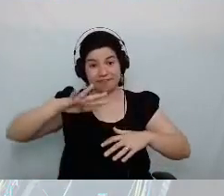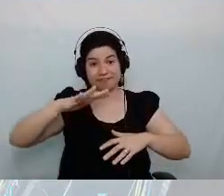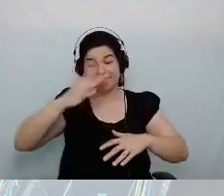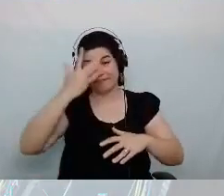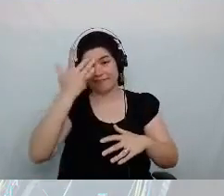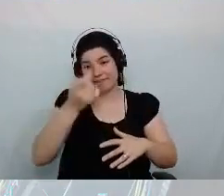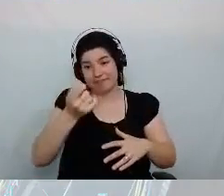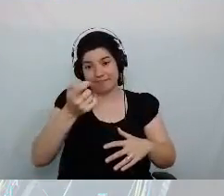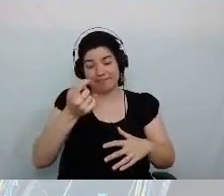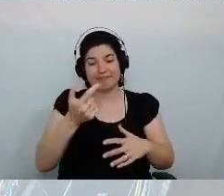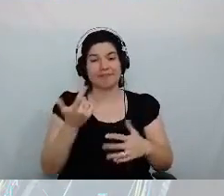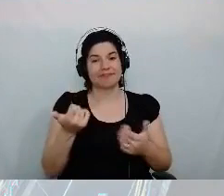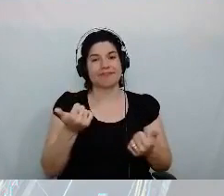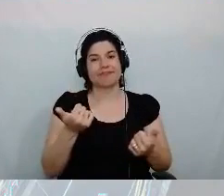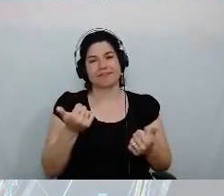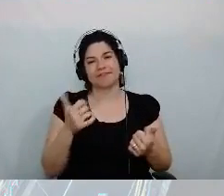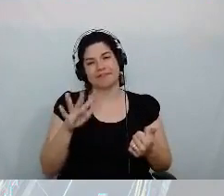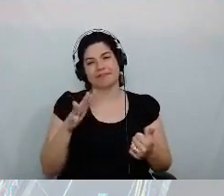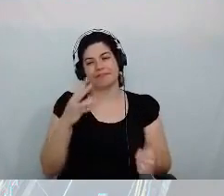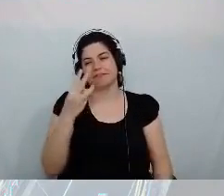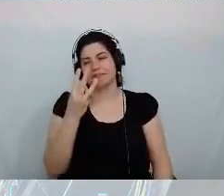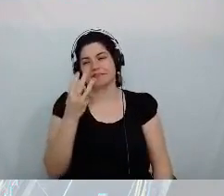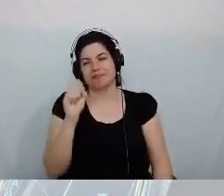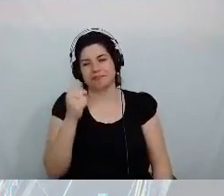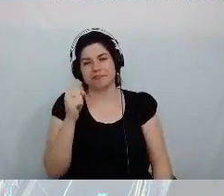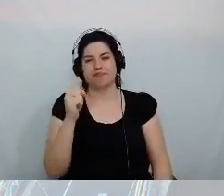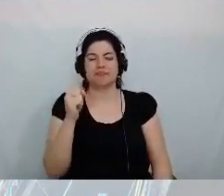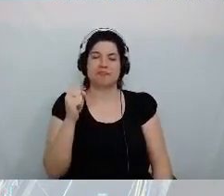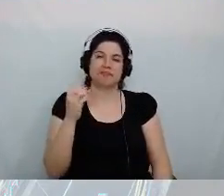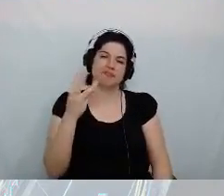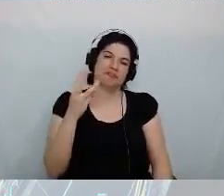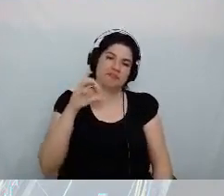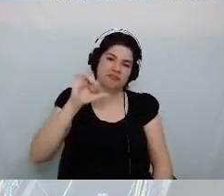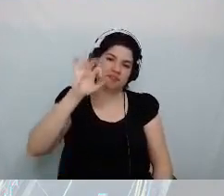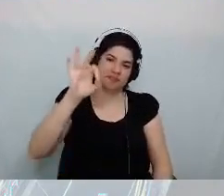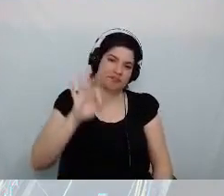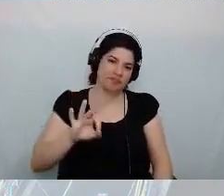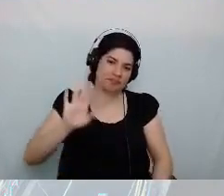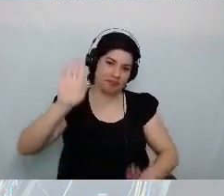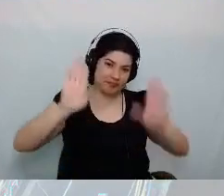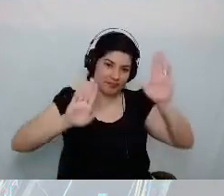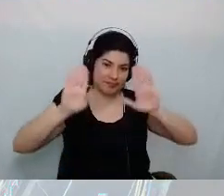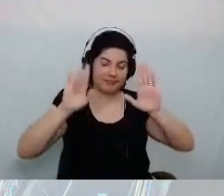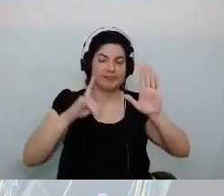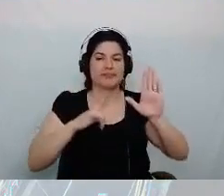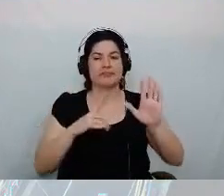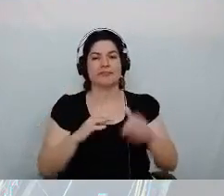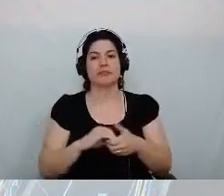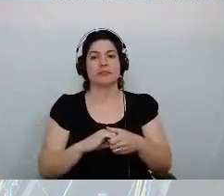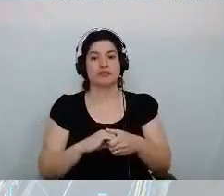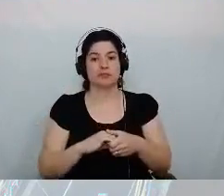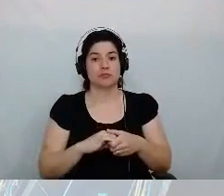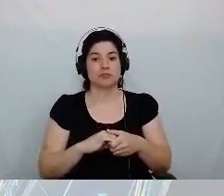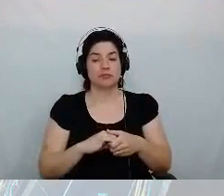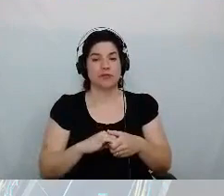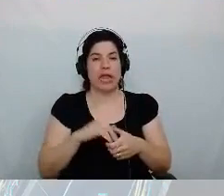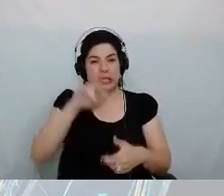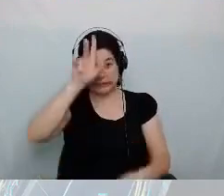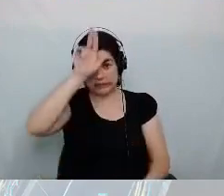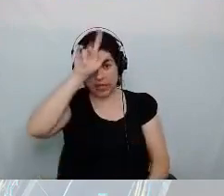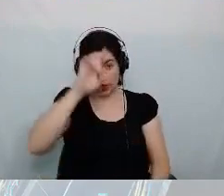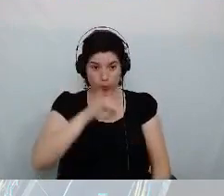Boa, contando, sei lá, uns 38%, 39%. Acho que levantou ali também. Quem tem medo de inseto?